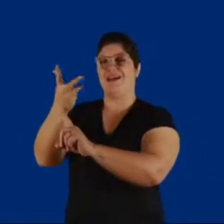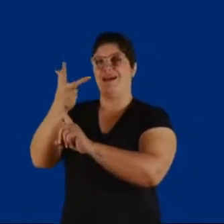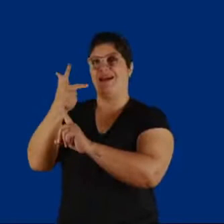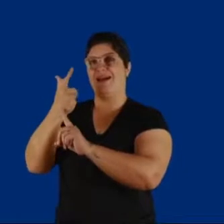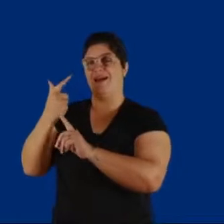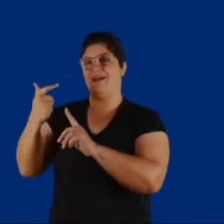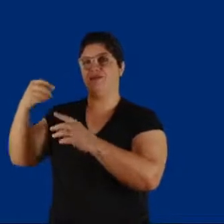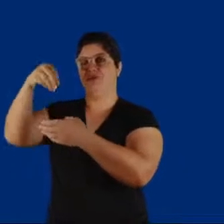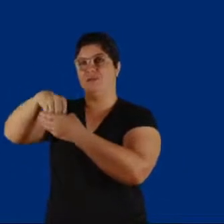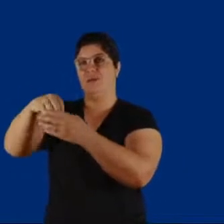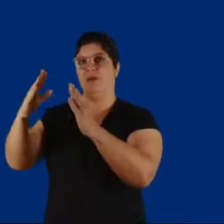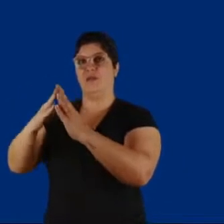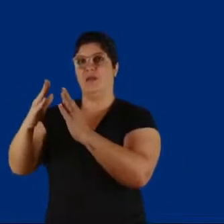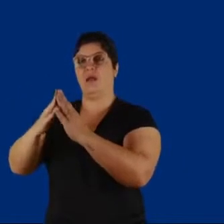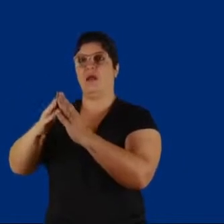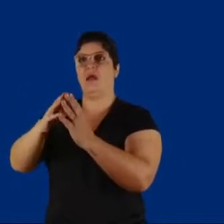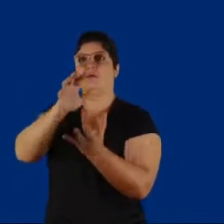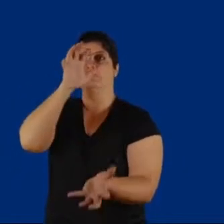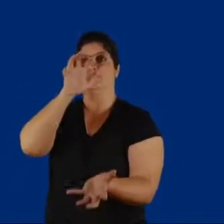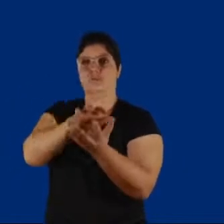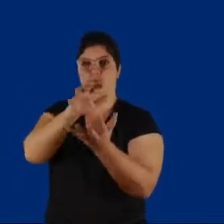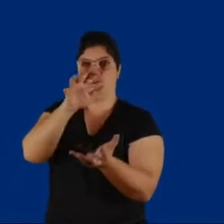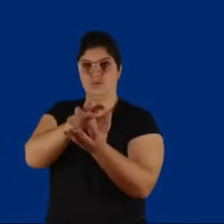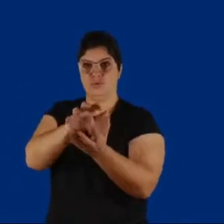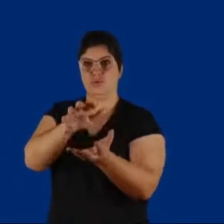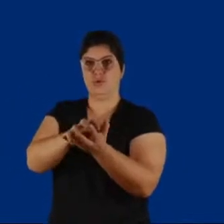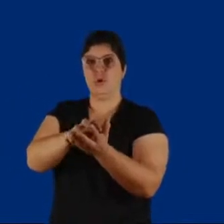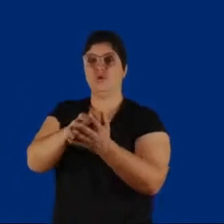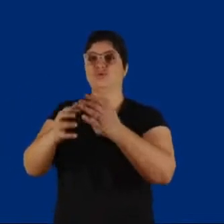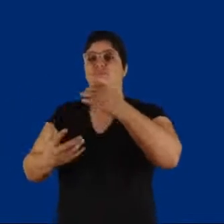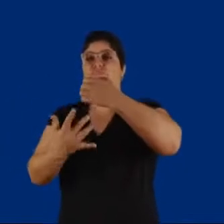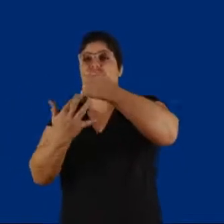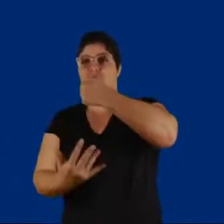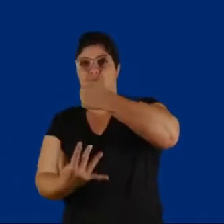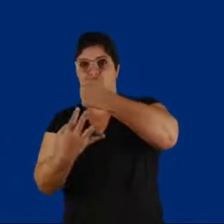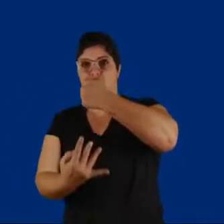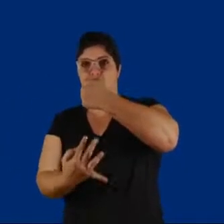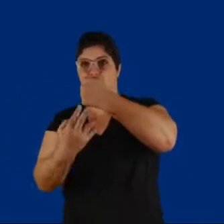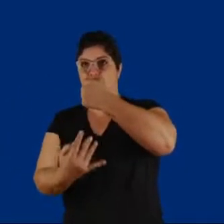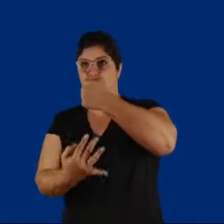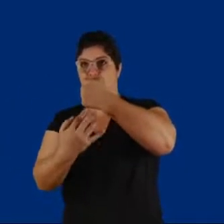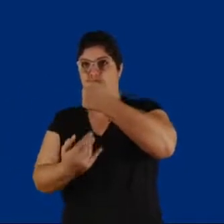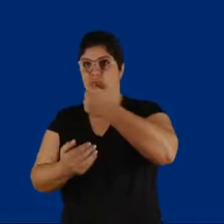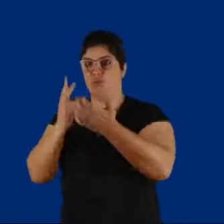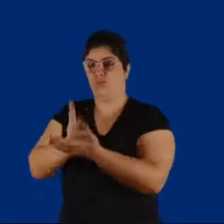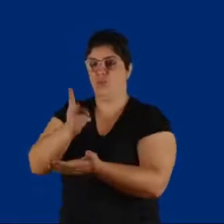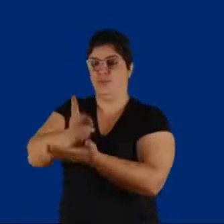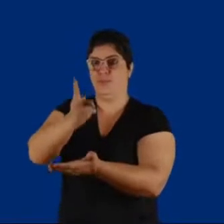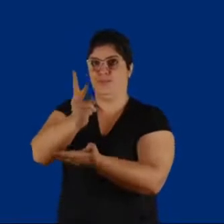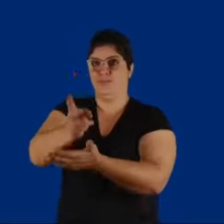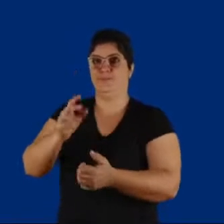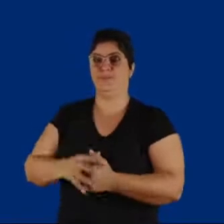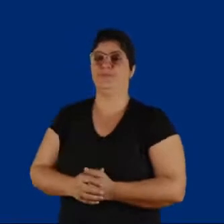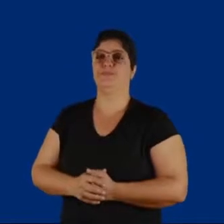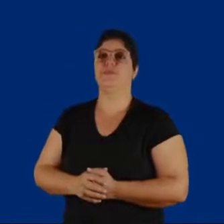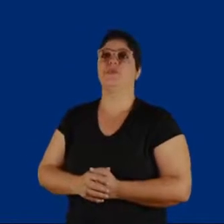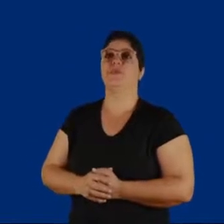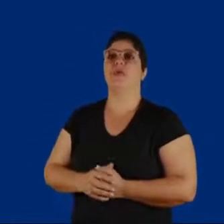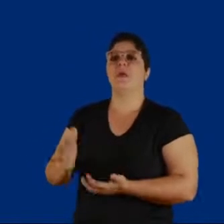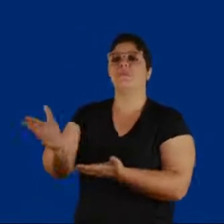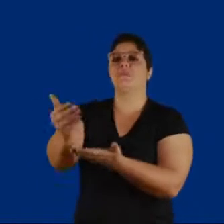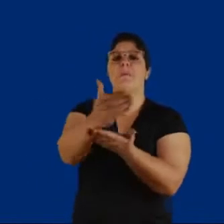com pacientes psicóticos crônicos, e ela coletou a maior quantidade de